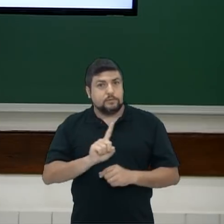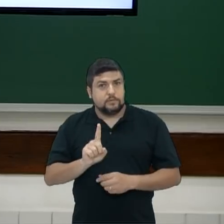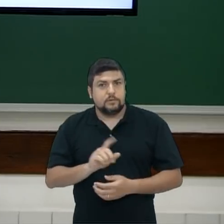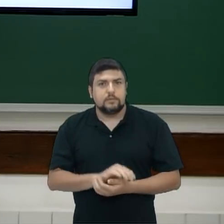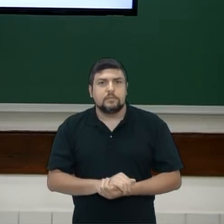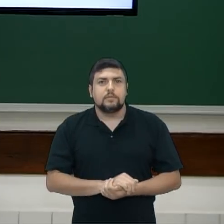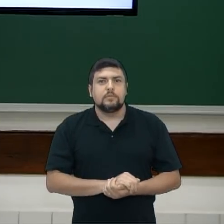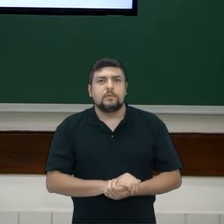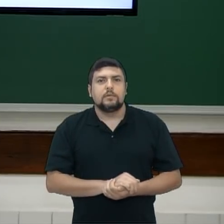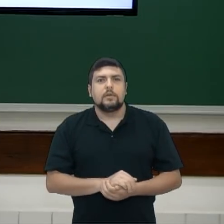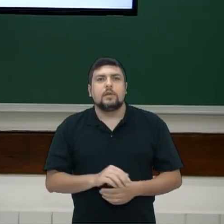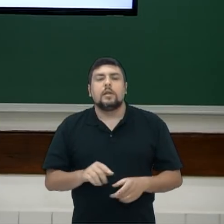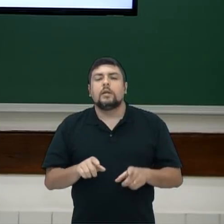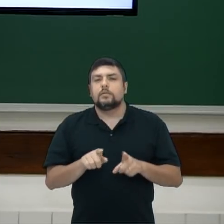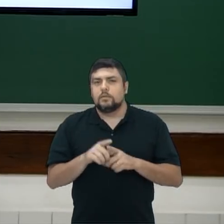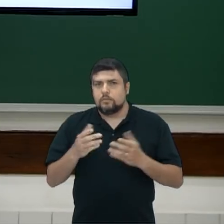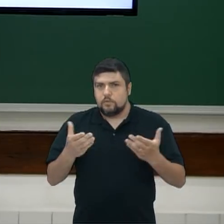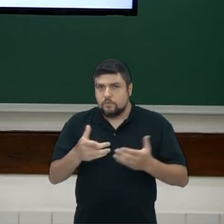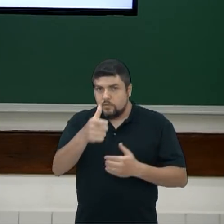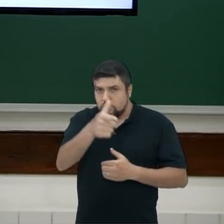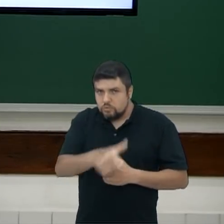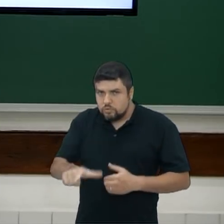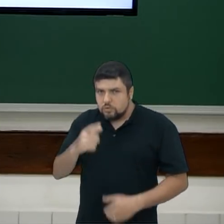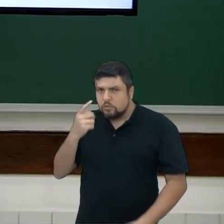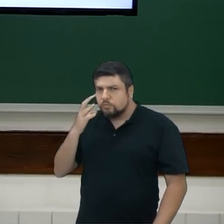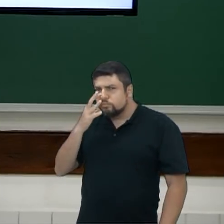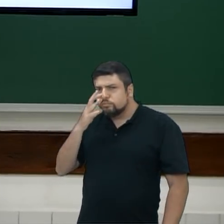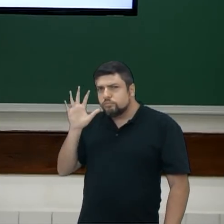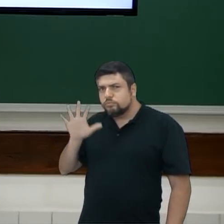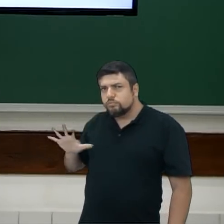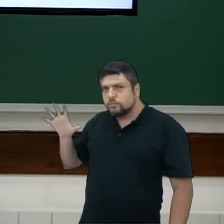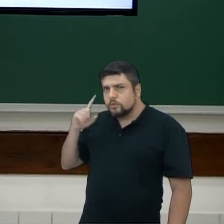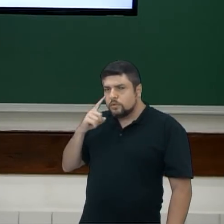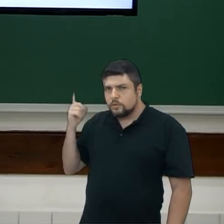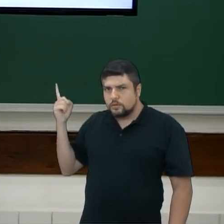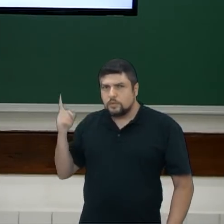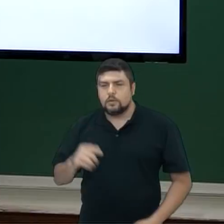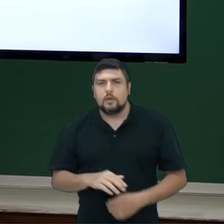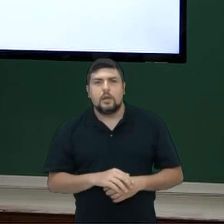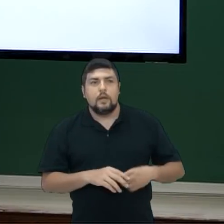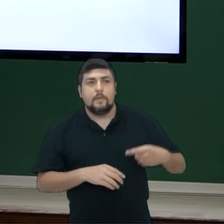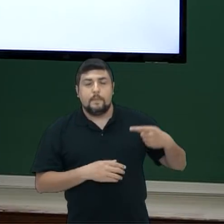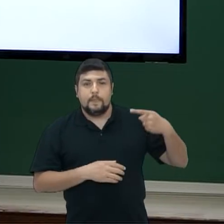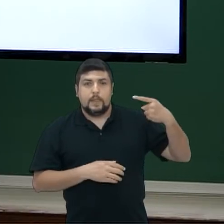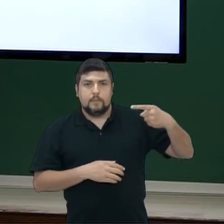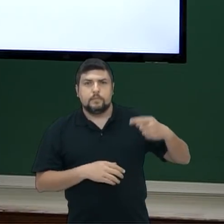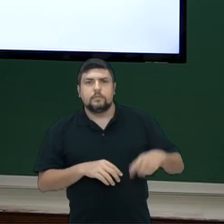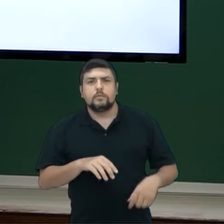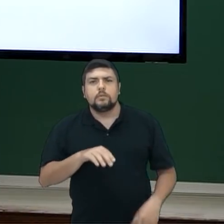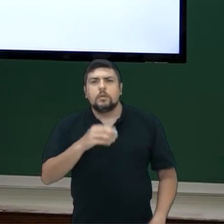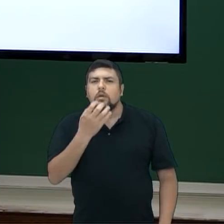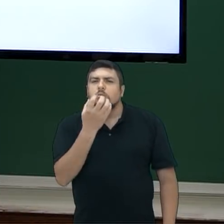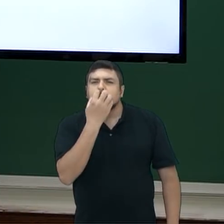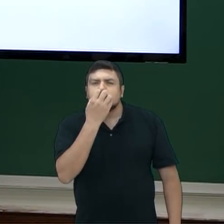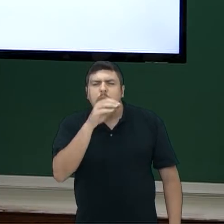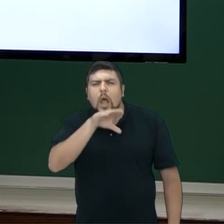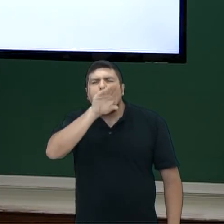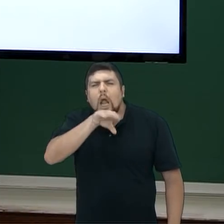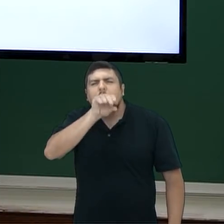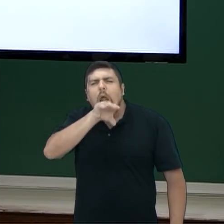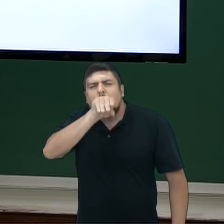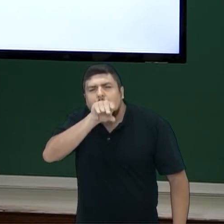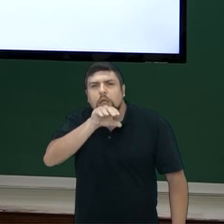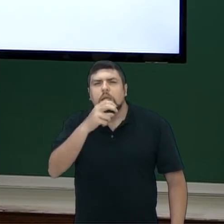coisa você vai fazer, vai analisar a figura e ver que provérbio que é esse. Então, na primeira a gente tem um cachorrinho latindo